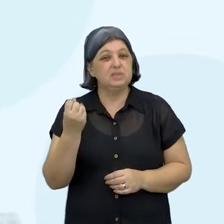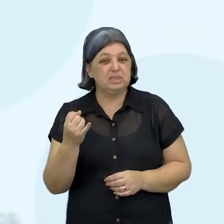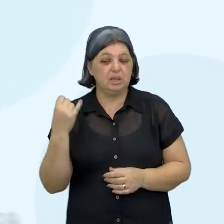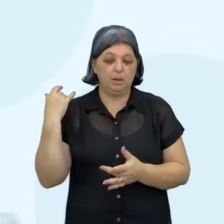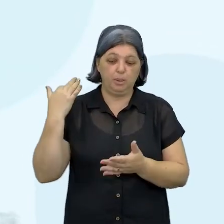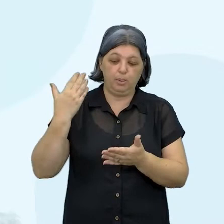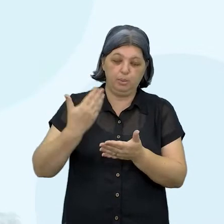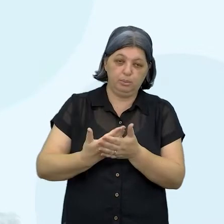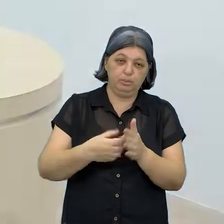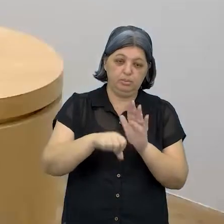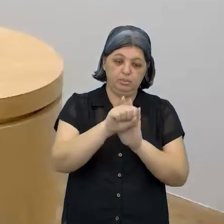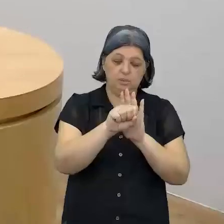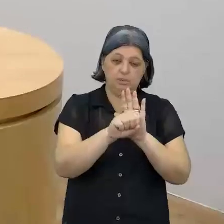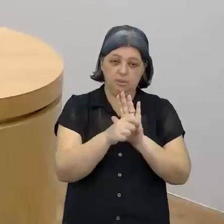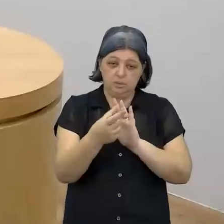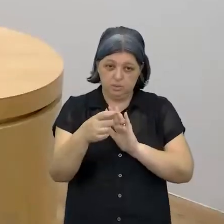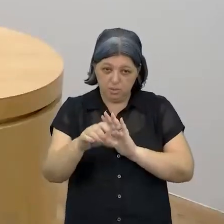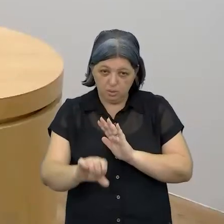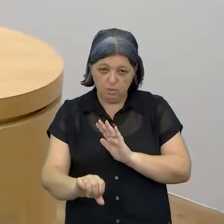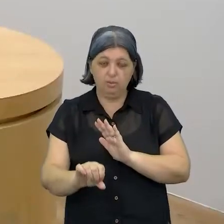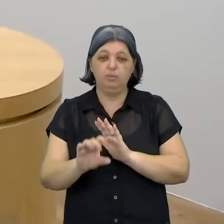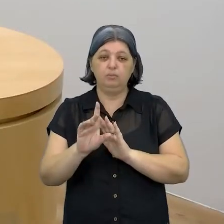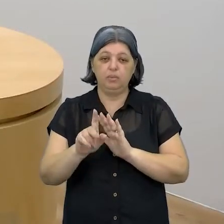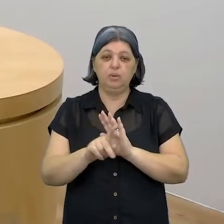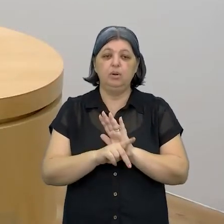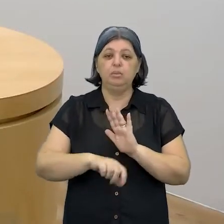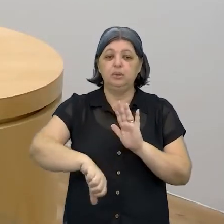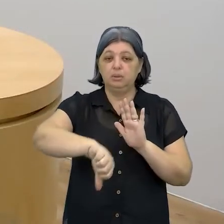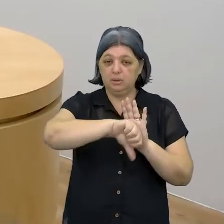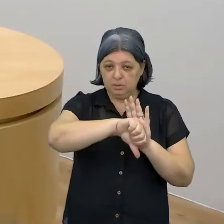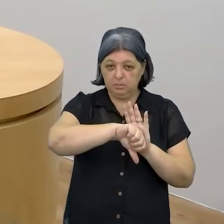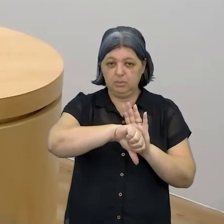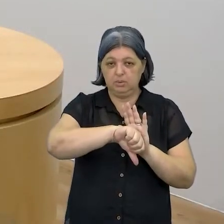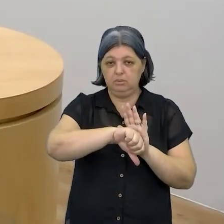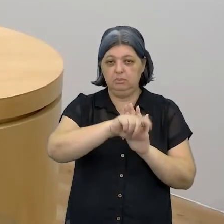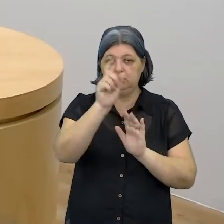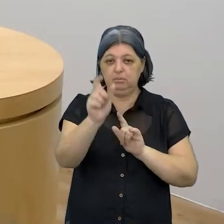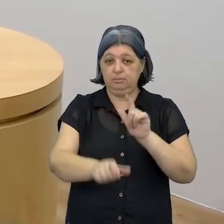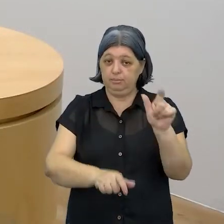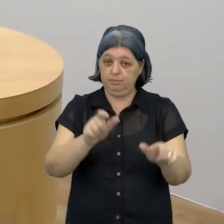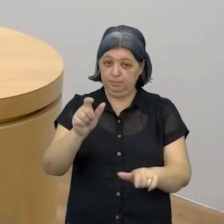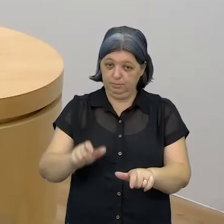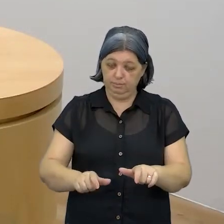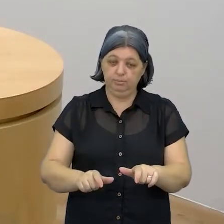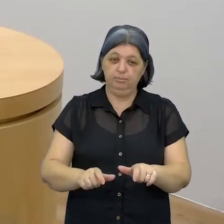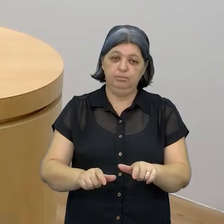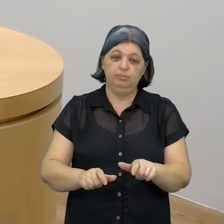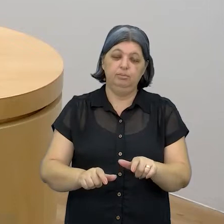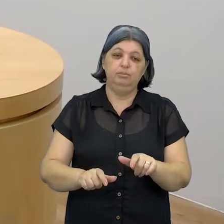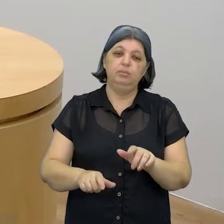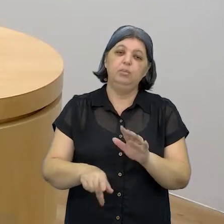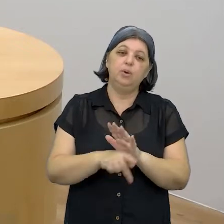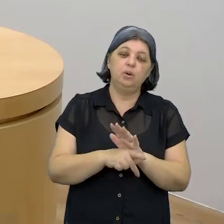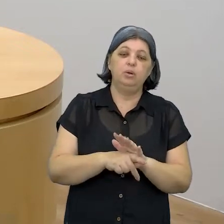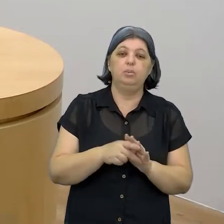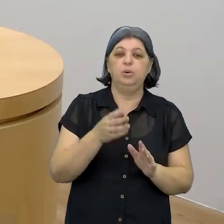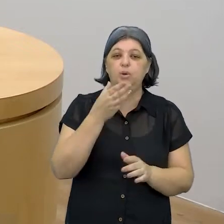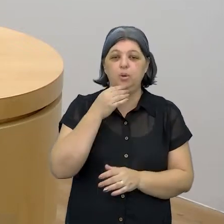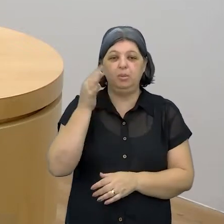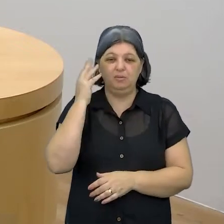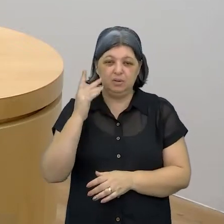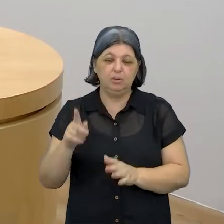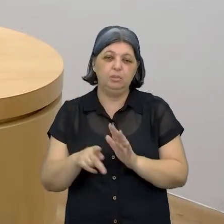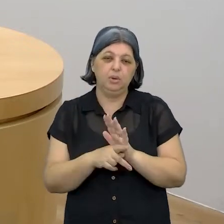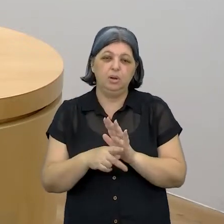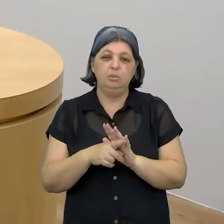a gente tinha como maior parte dos crimes que eram cometidos pelos indivíduos, crimes que o Foucault designa crimes de